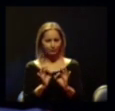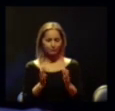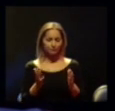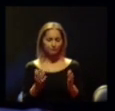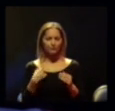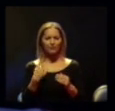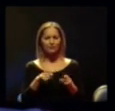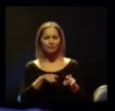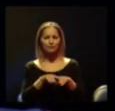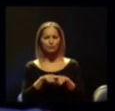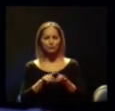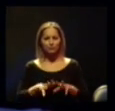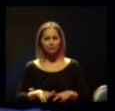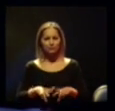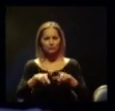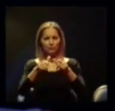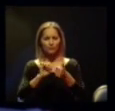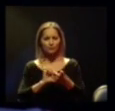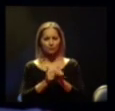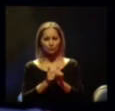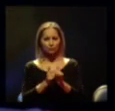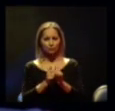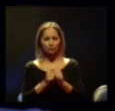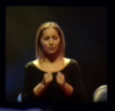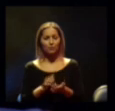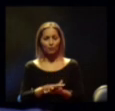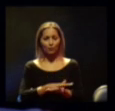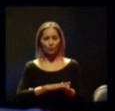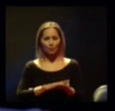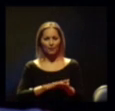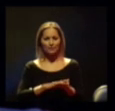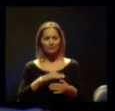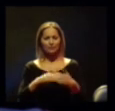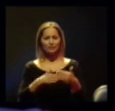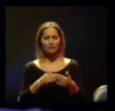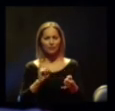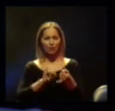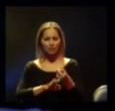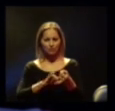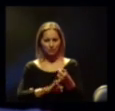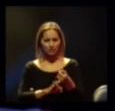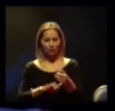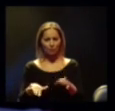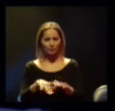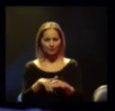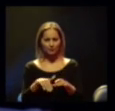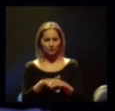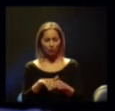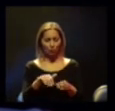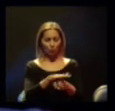uma política de desenvolvimento desportivo sustentada na forte dinâmica do movimento associativo local e regional